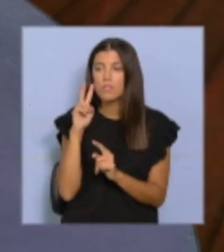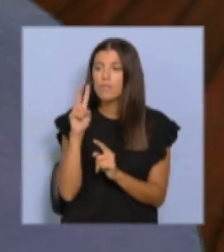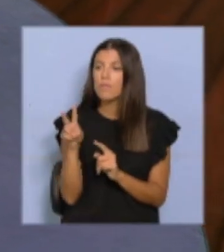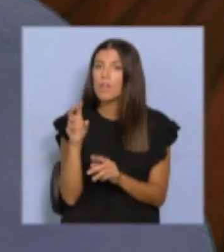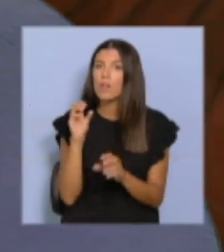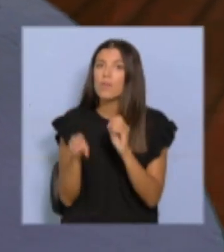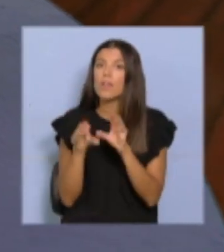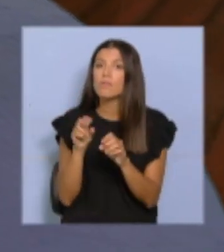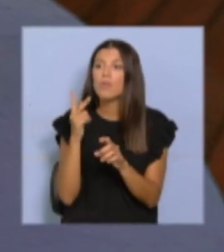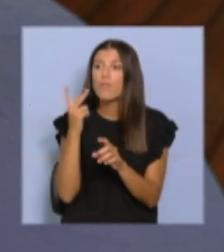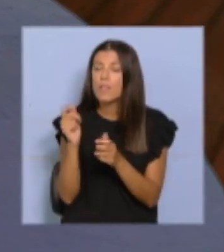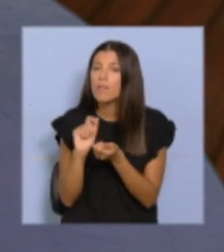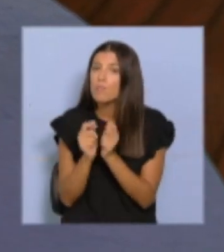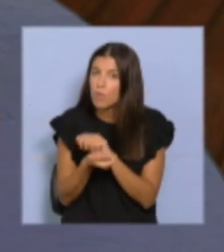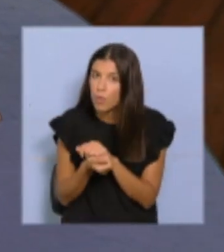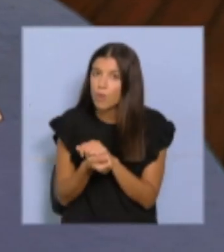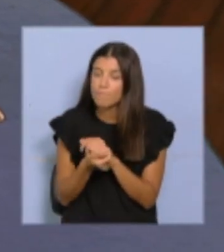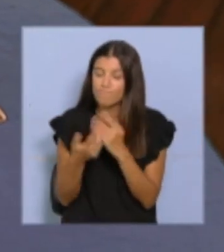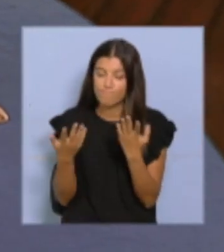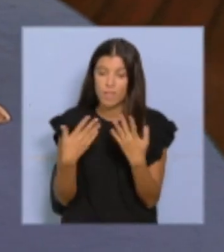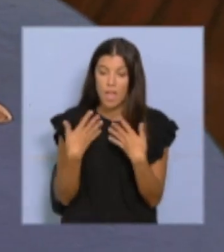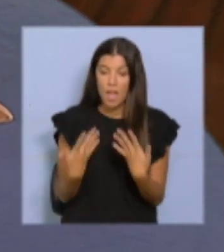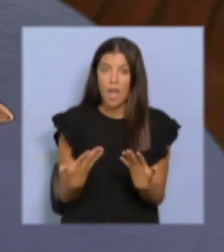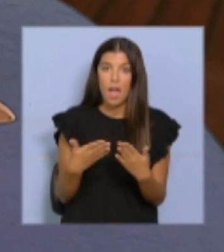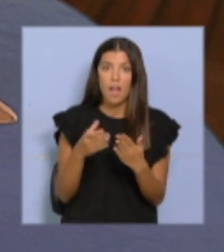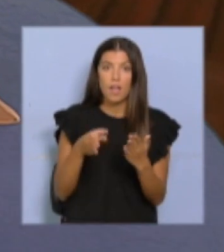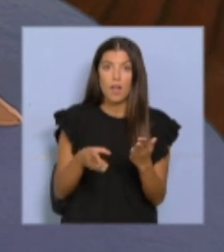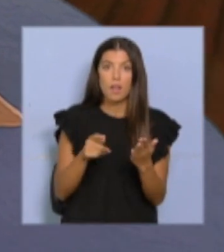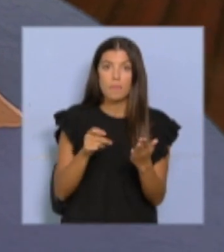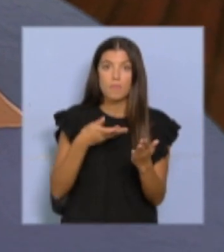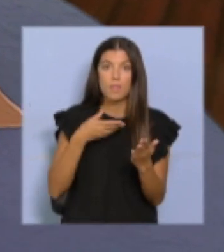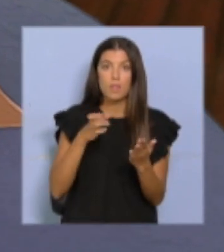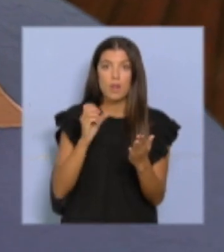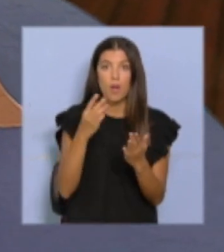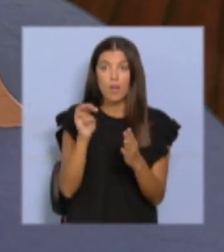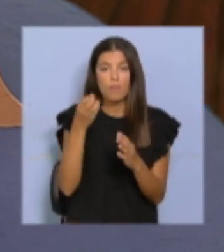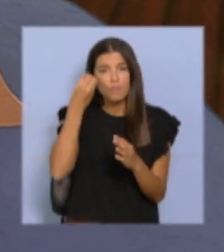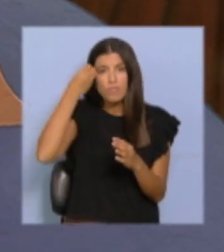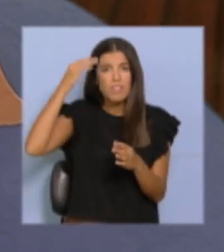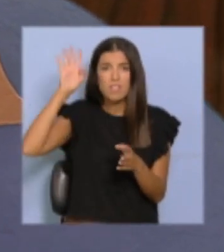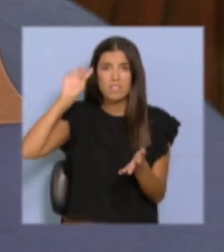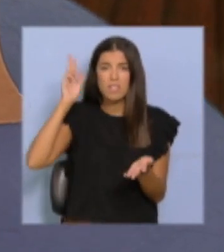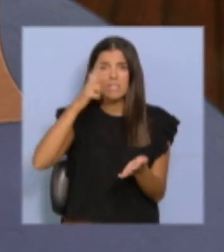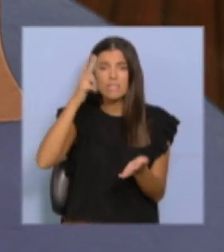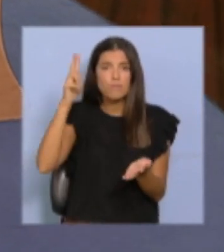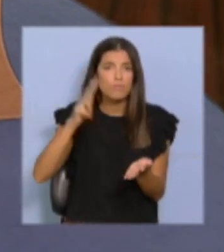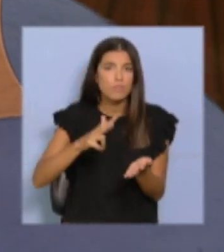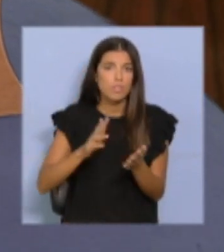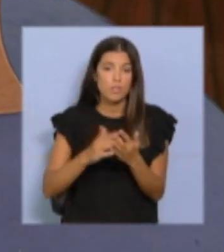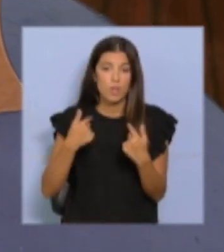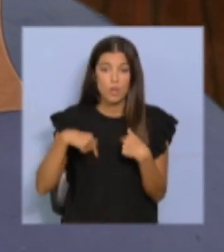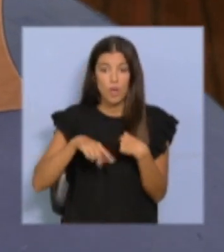pessoas. E agora Pedrógão ainda está mais esquecido do que nunca. E nós, este ano, em junho,